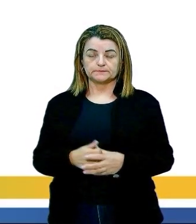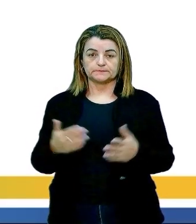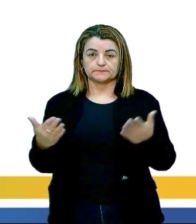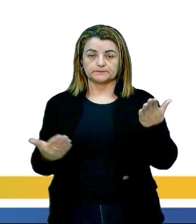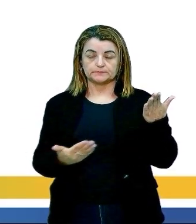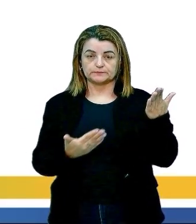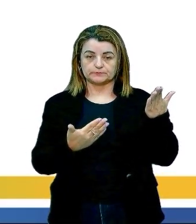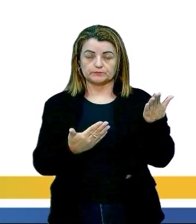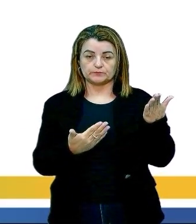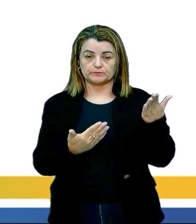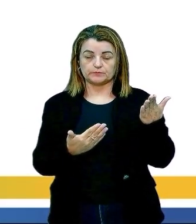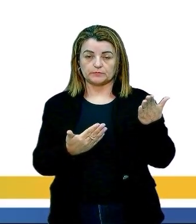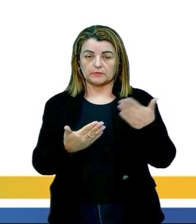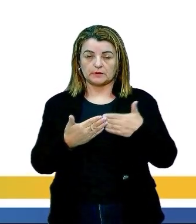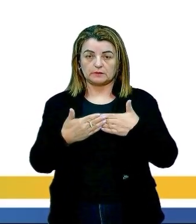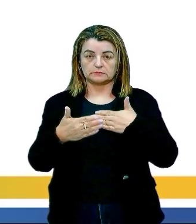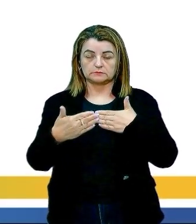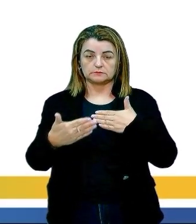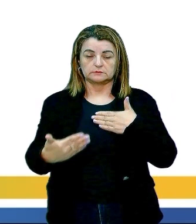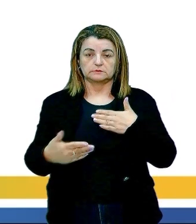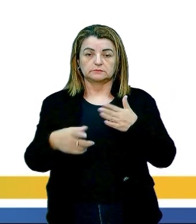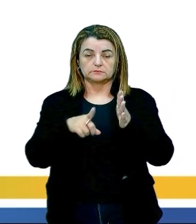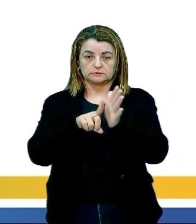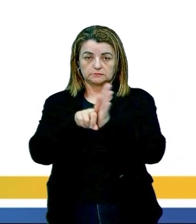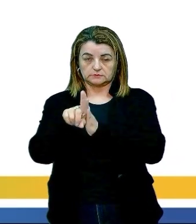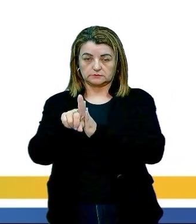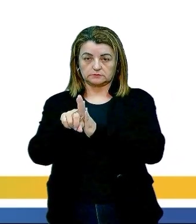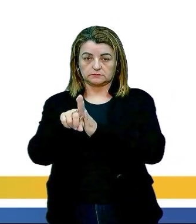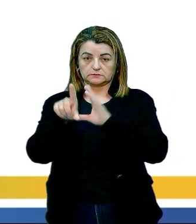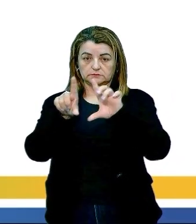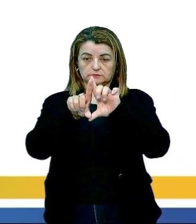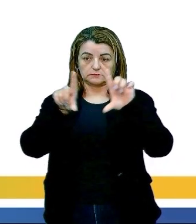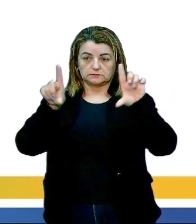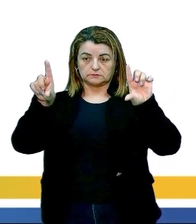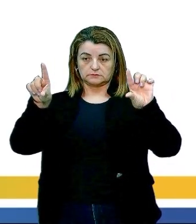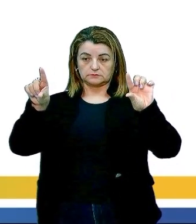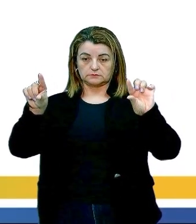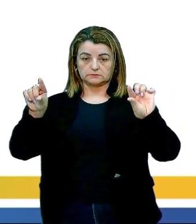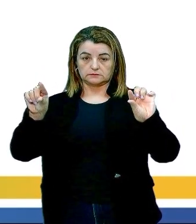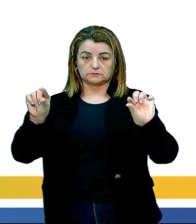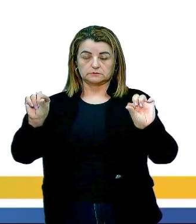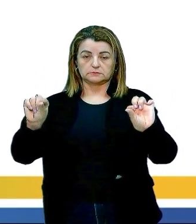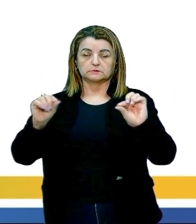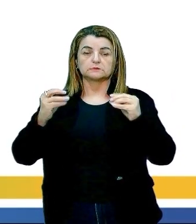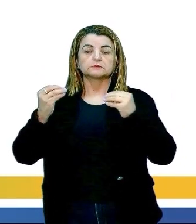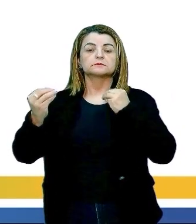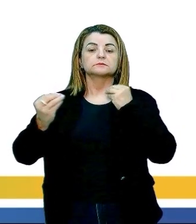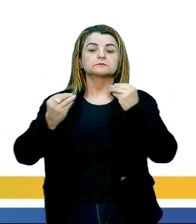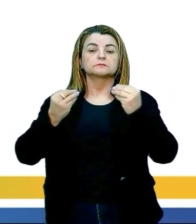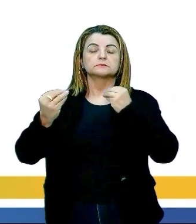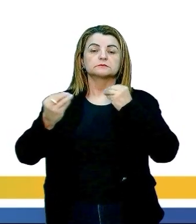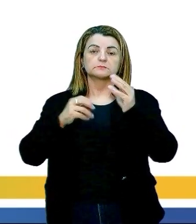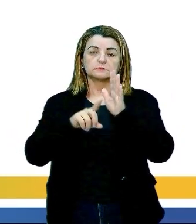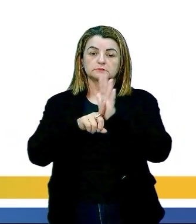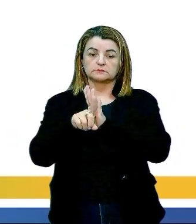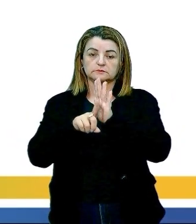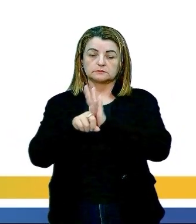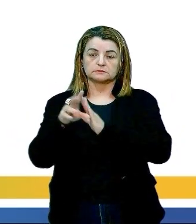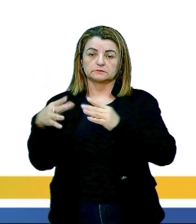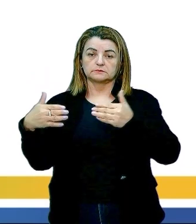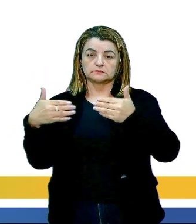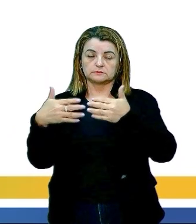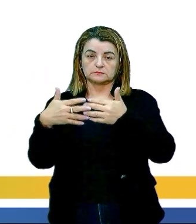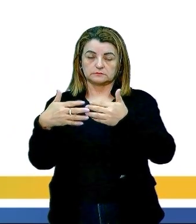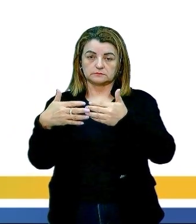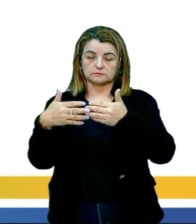Agora nós vamos para o enunciado da questão. Vocês vão ler comigo e nós vamos ver qual dessas alternativas vai se